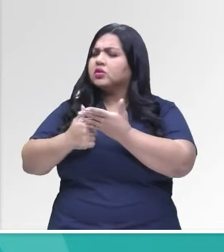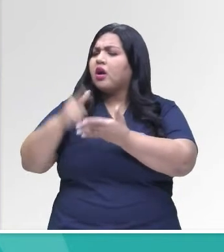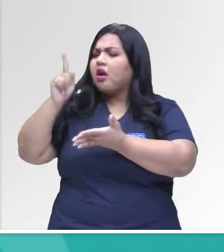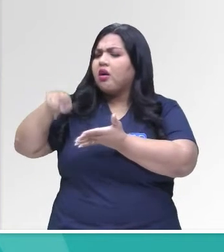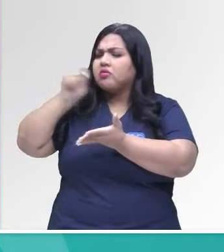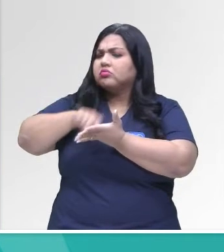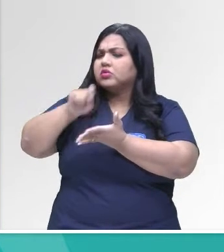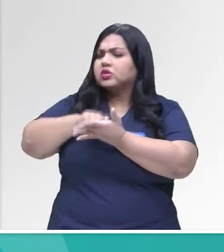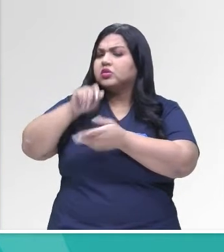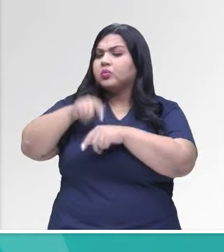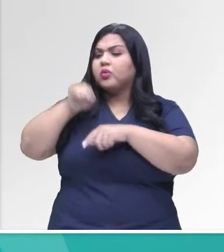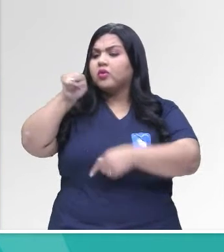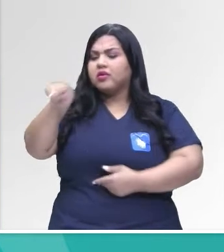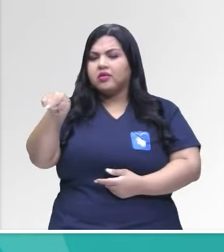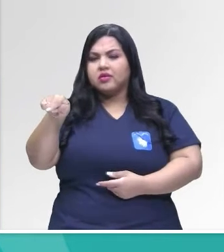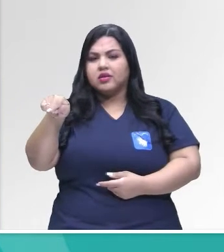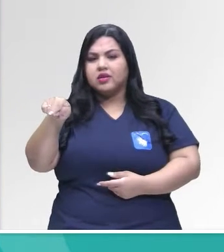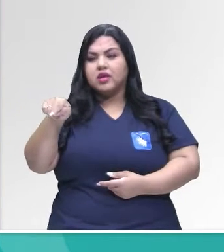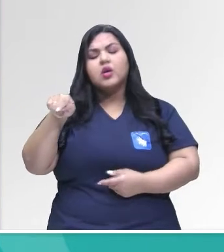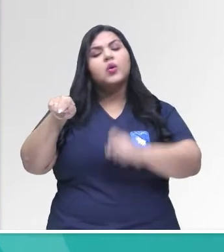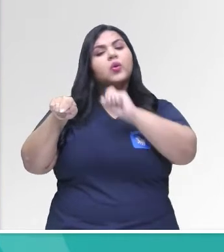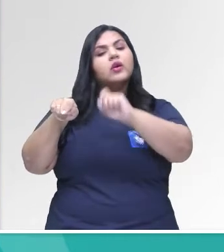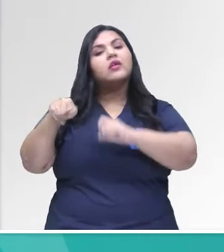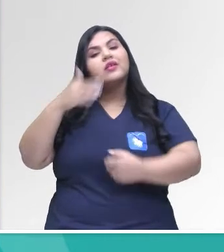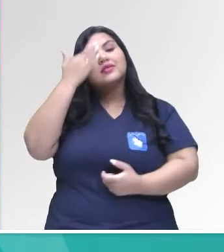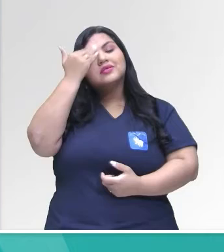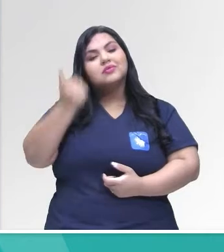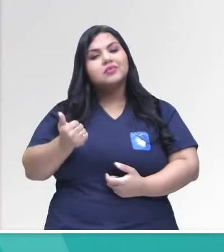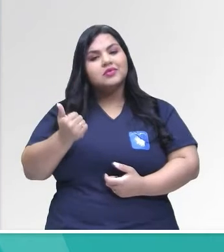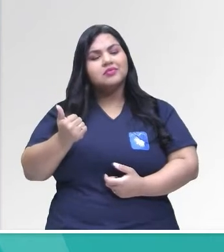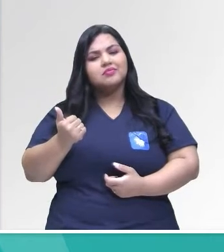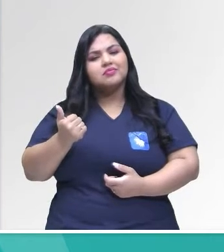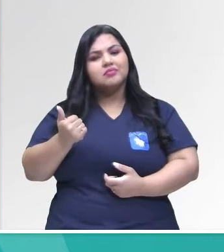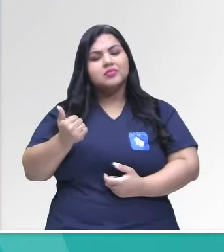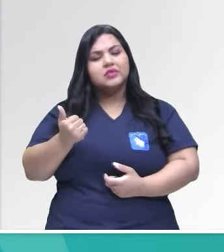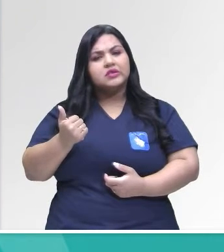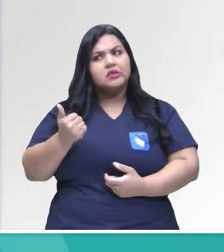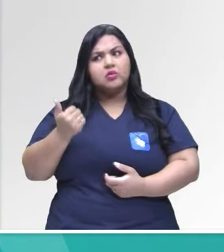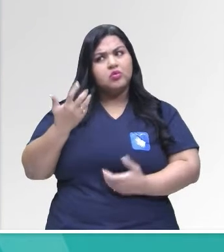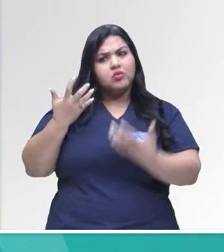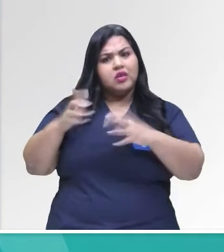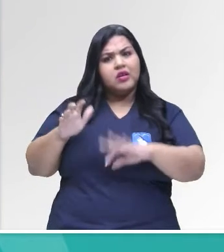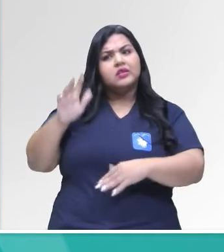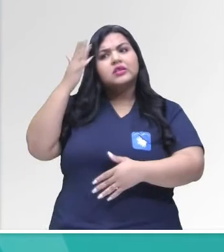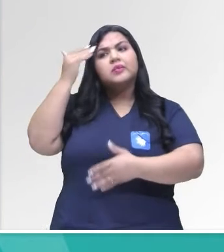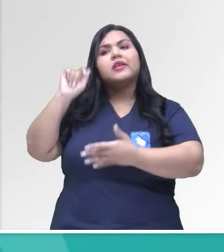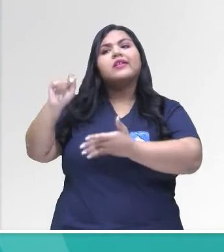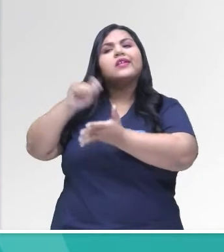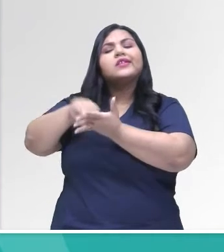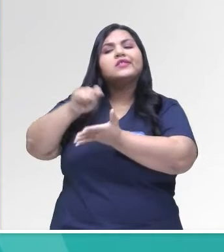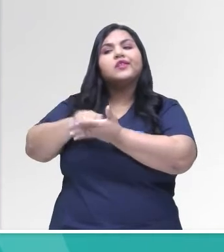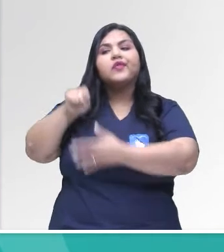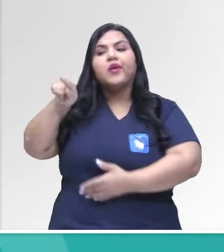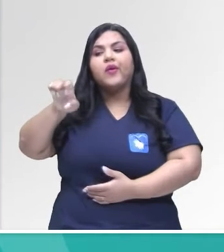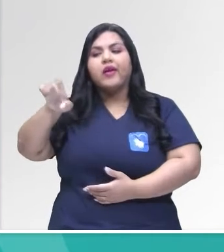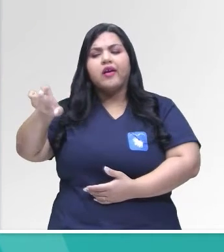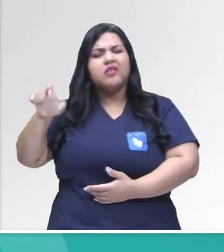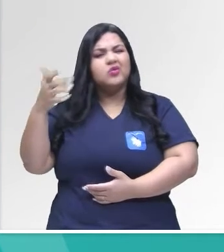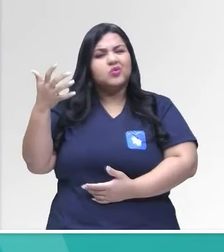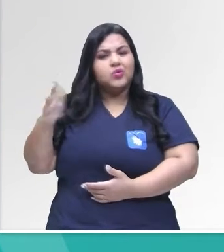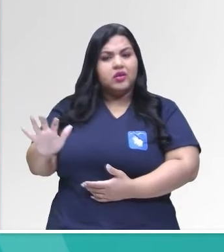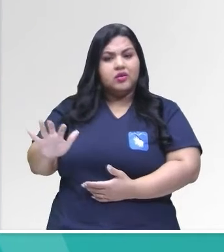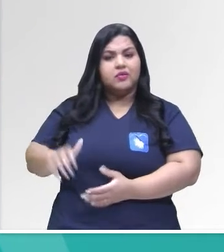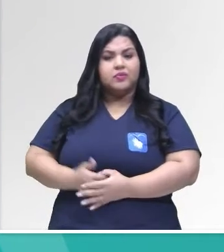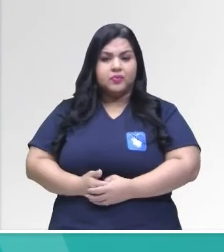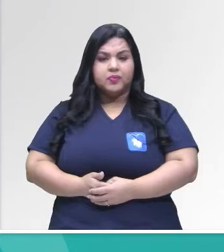por ele. O que eu quero saber aqui? Eu não quero saber quem escreveu, tá bom? Tanto é que eu nem estou citando